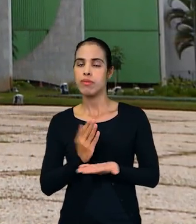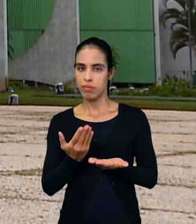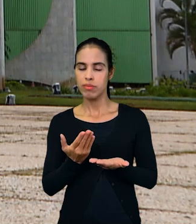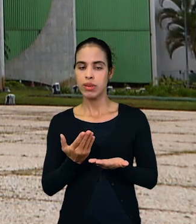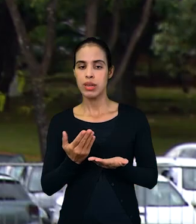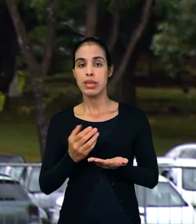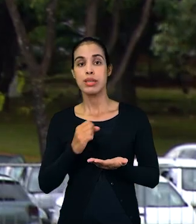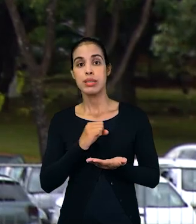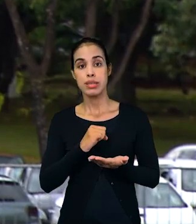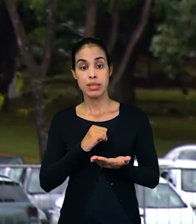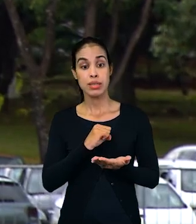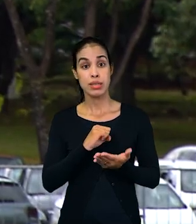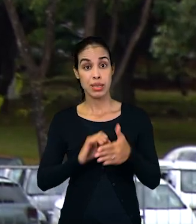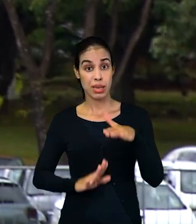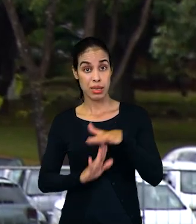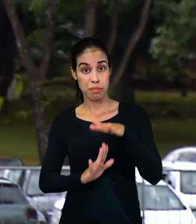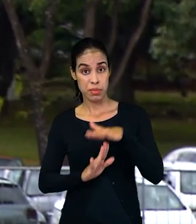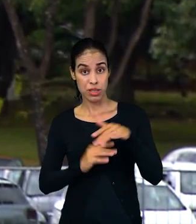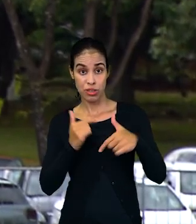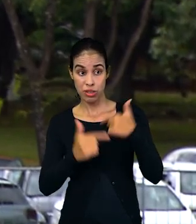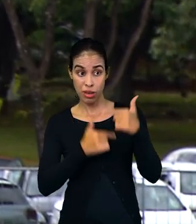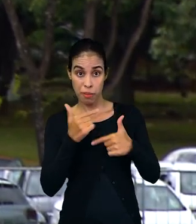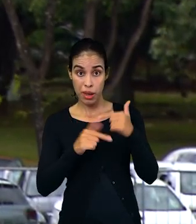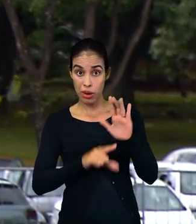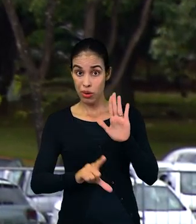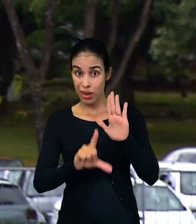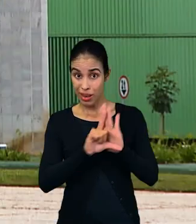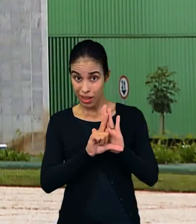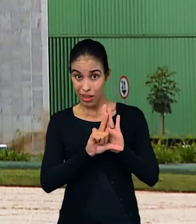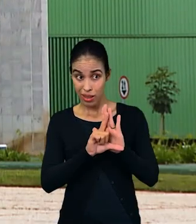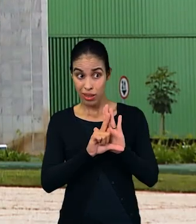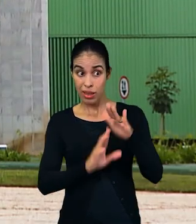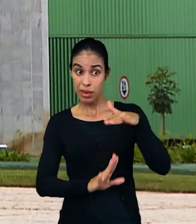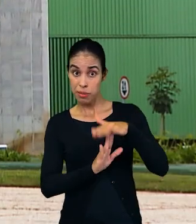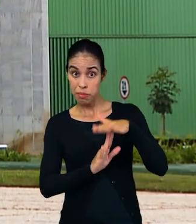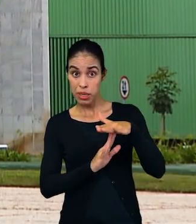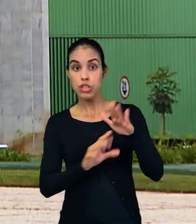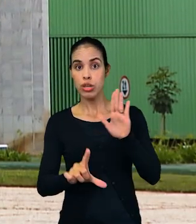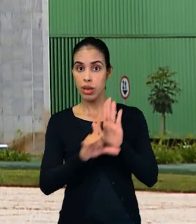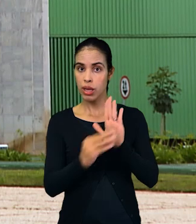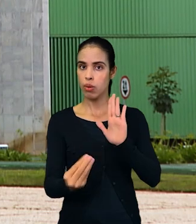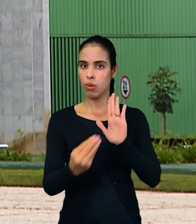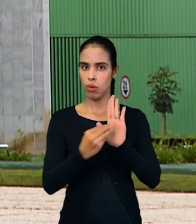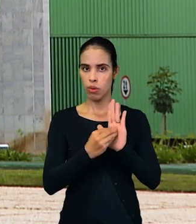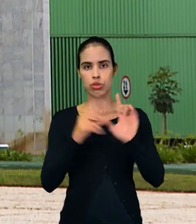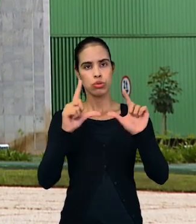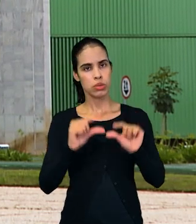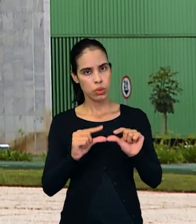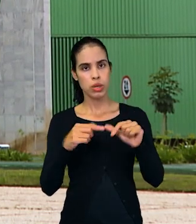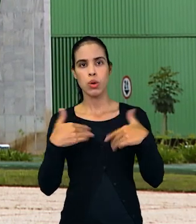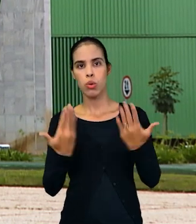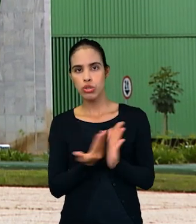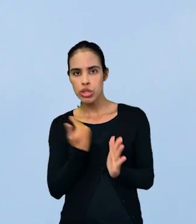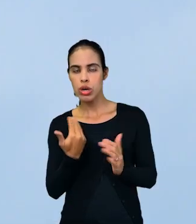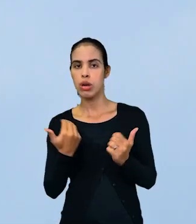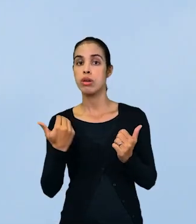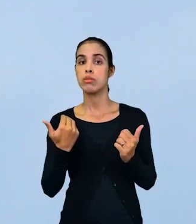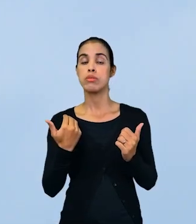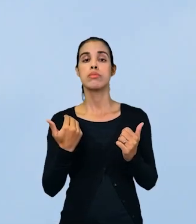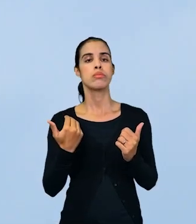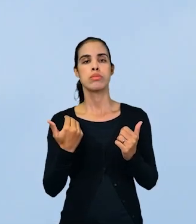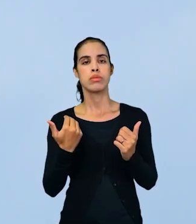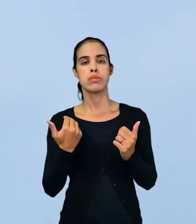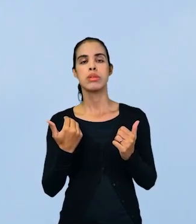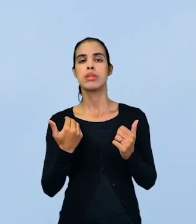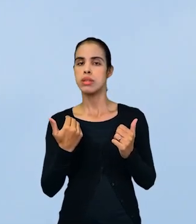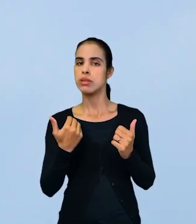convenções coletivas que limitam ou afastam direitos trabalhistas, independentemente de vantagens compensatórias, desde